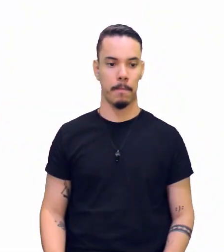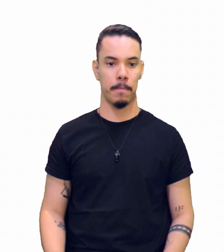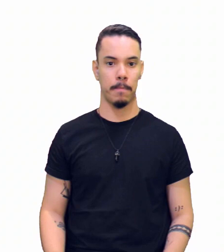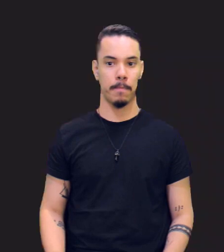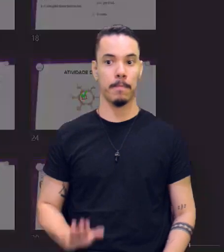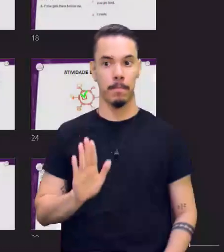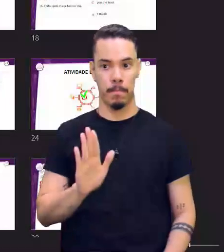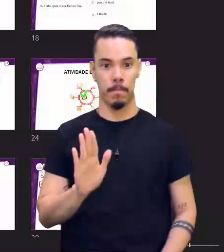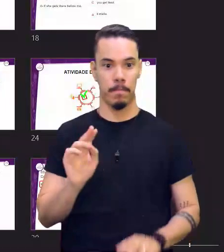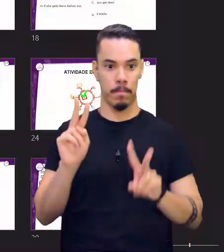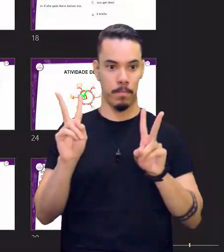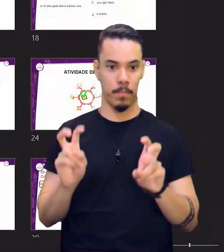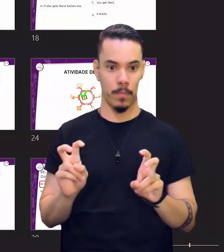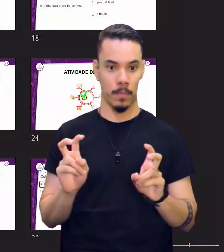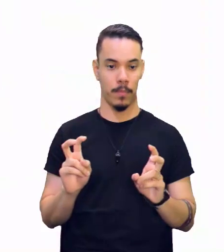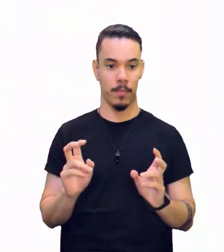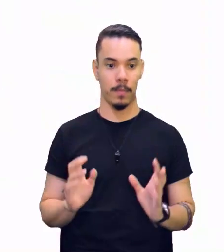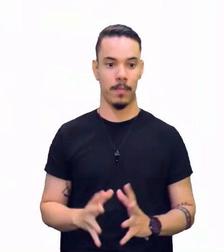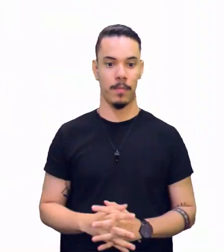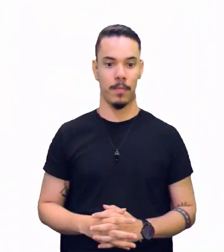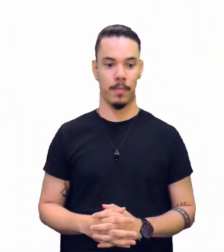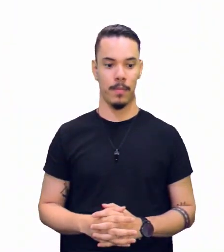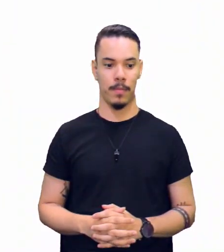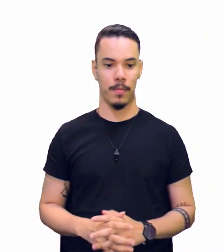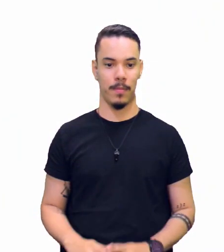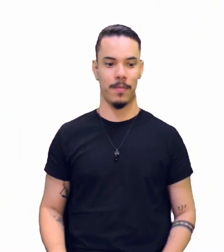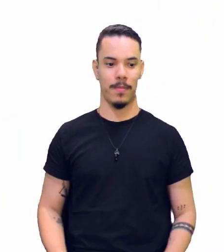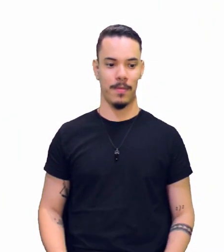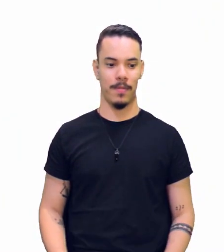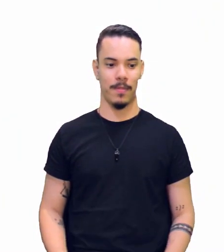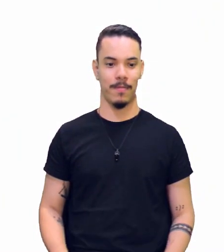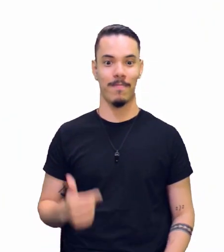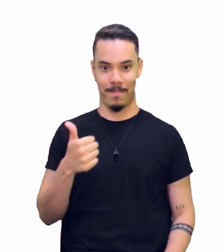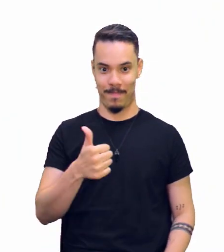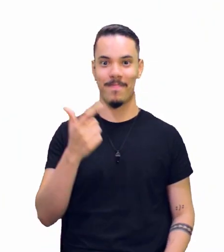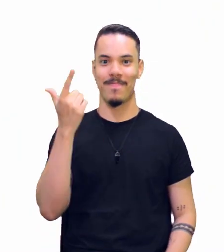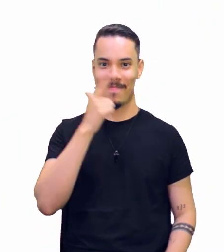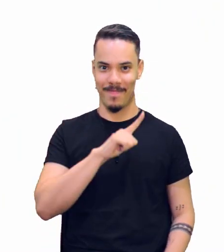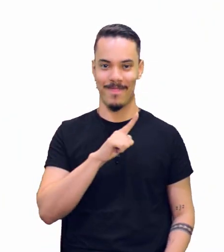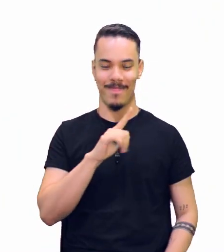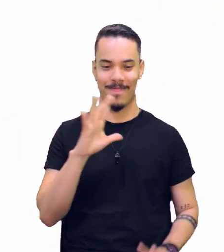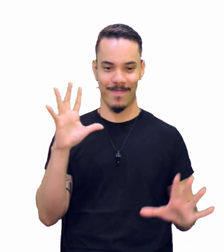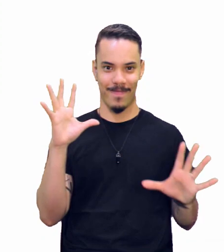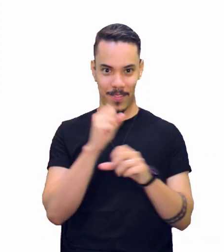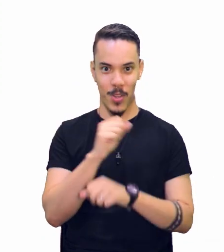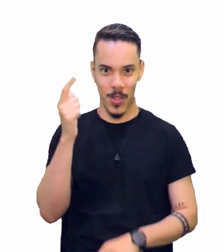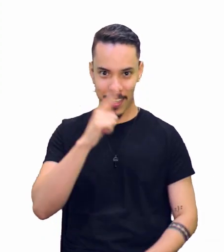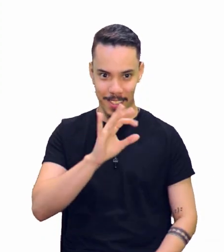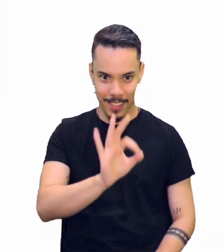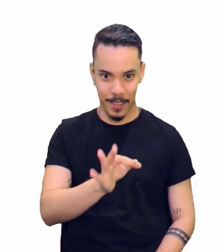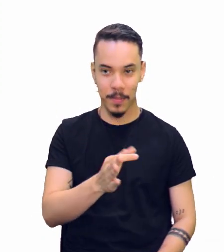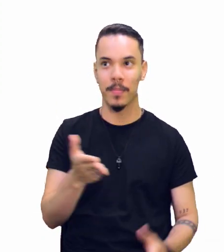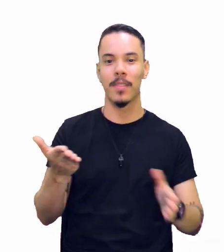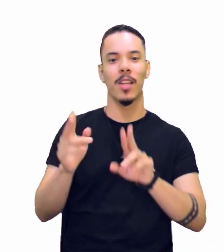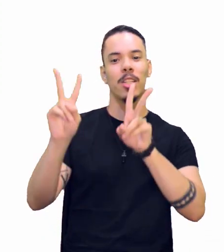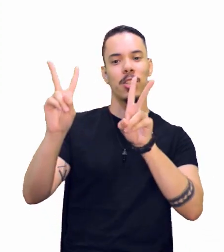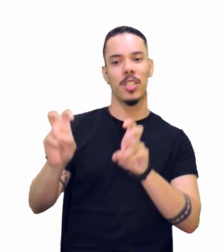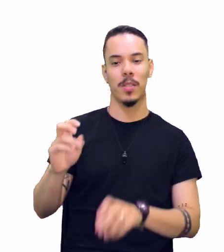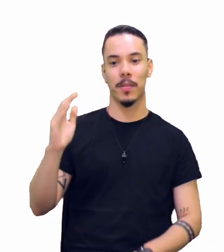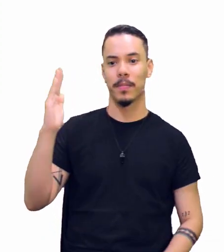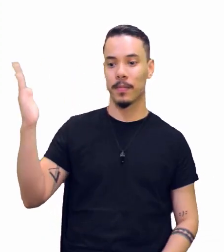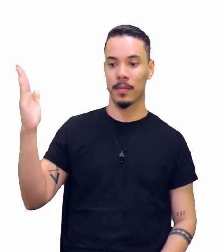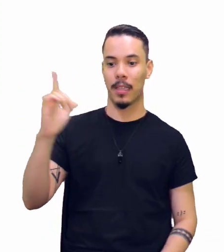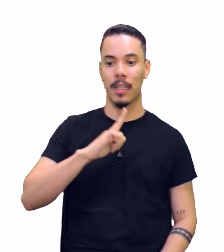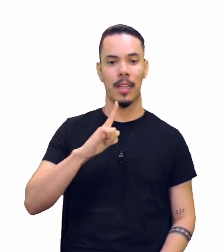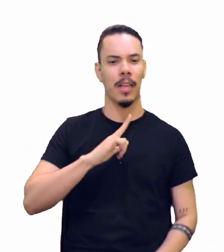minutinho. Temos o título aqui. Agora foi. Agora a Zero Conditional tá revoltada. Agora foi. Temos aqui esse título, que esse título ele